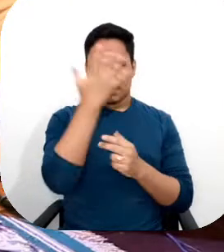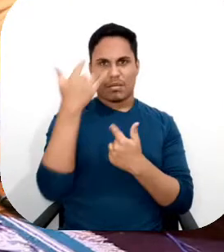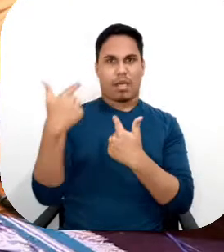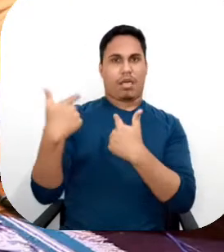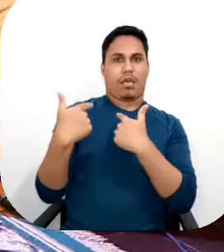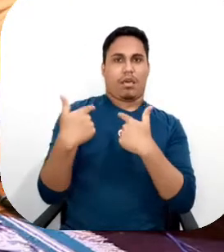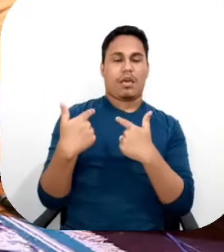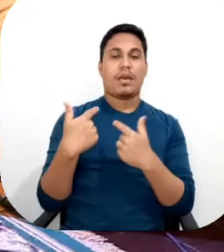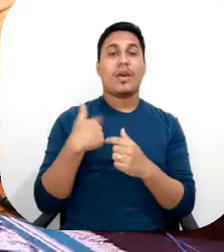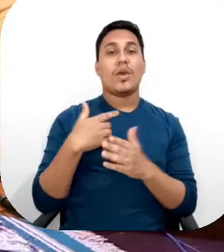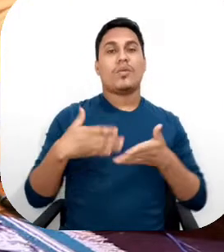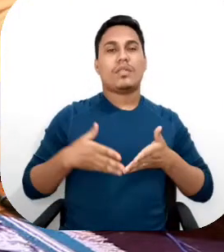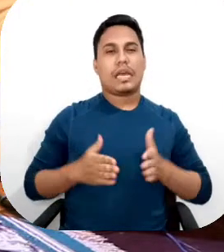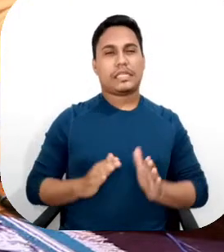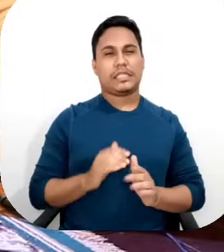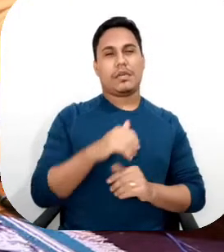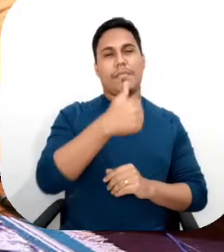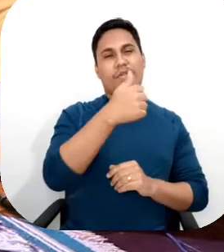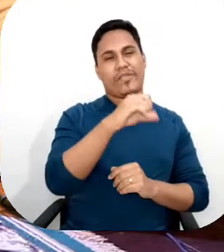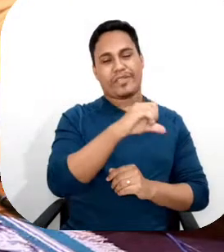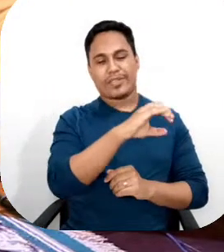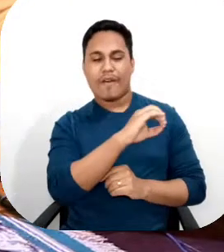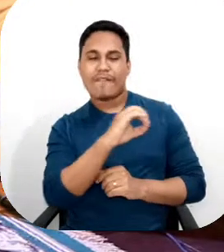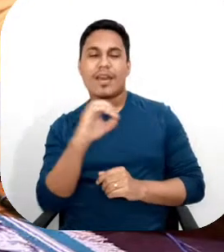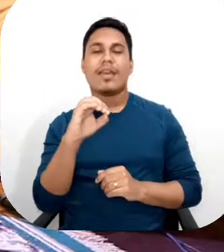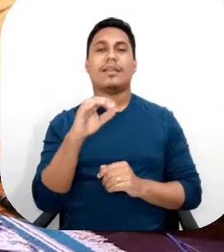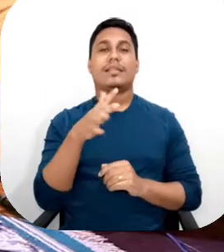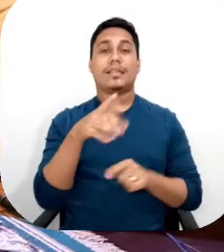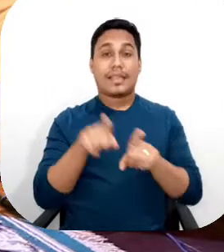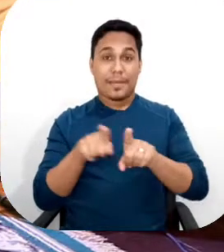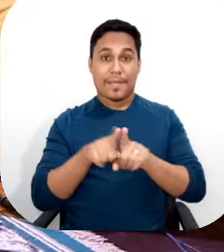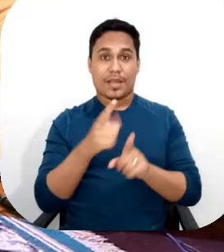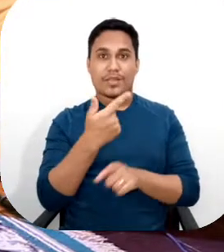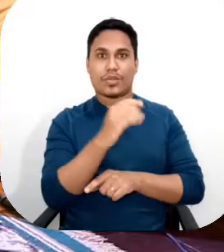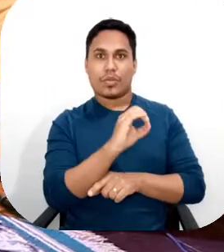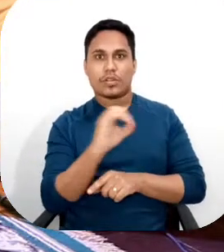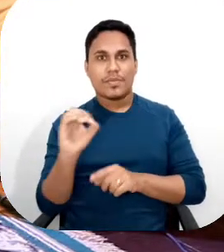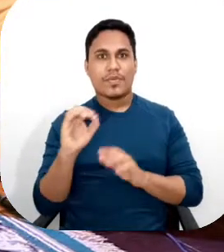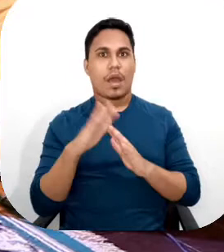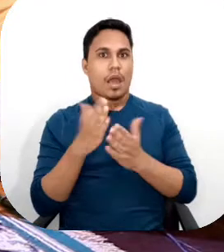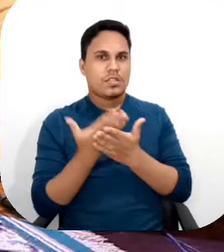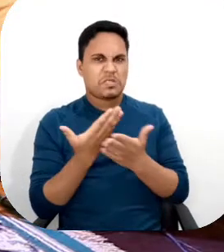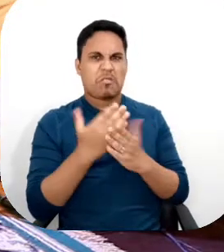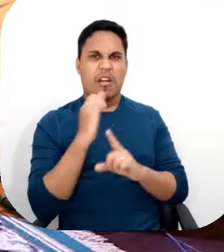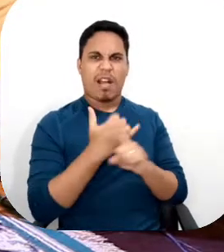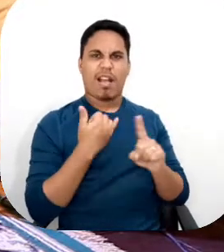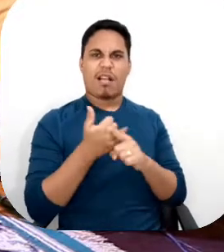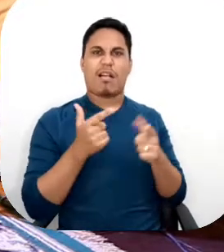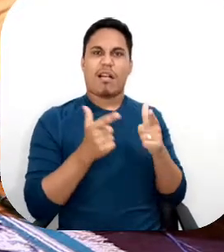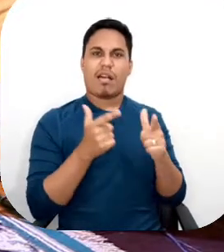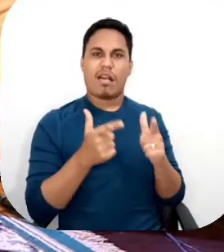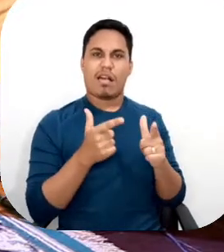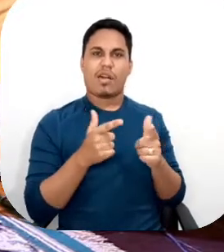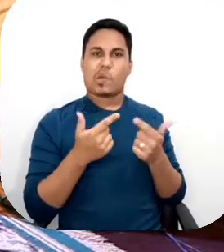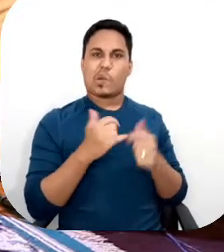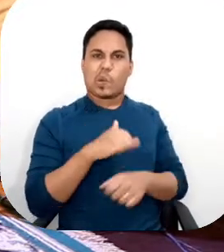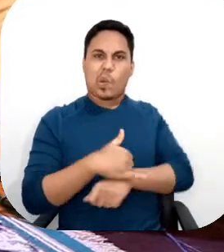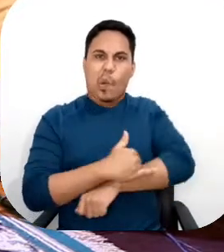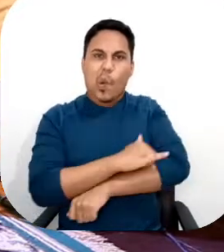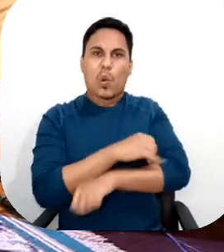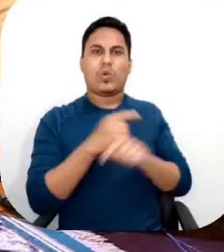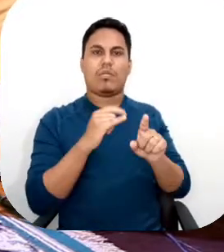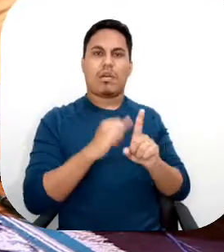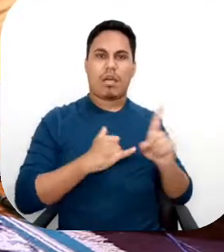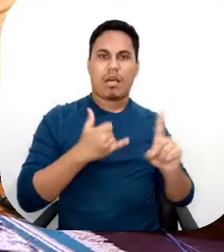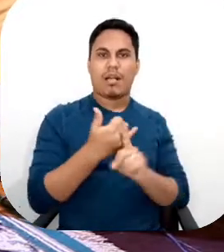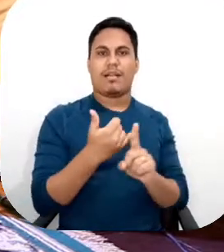que nasceu nos anos 90, viveu os 2000, sabe que a escola é cruel, gordofóbica, racista, LGBTfóbica. E